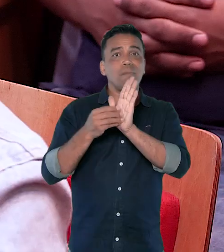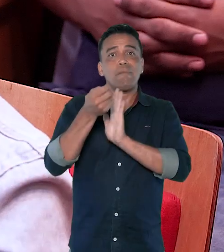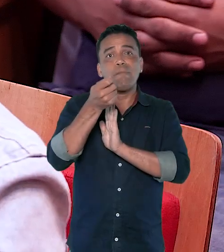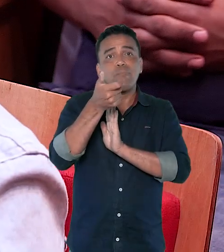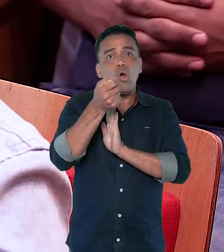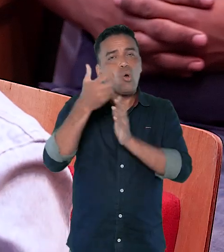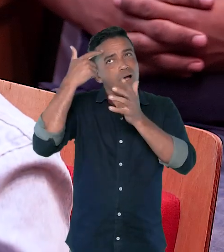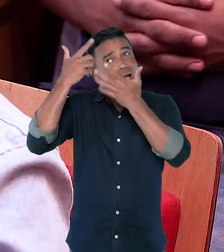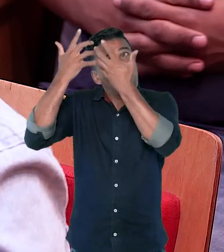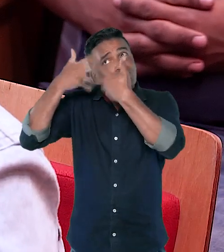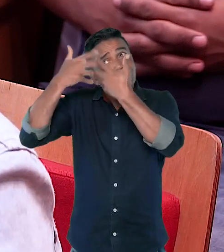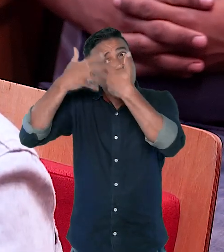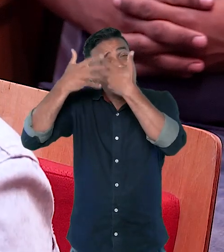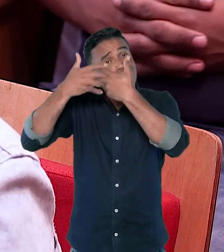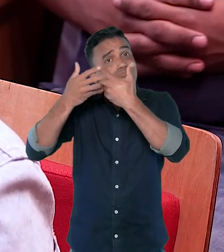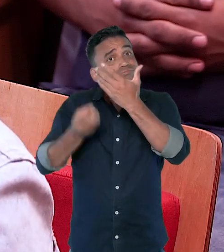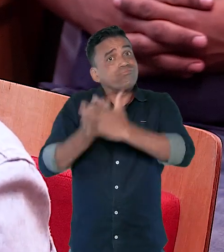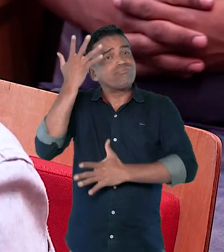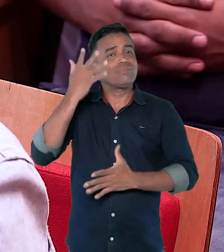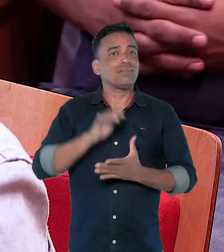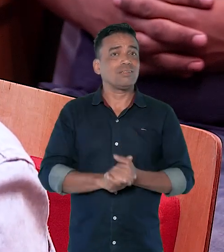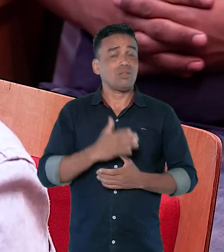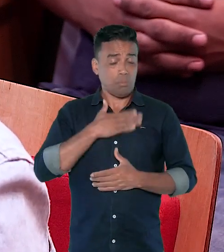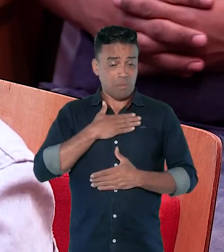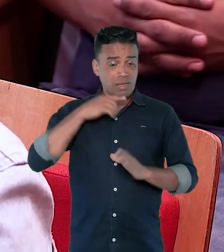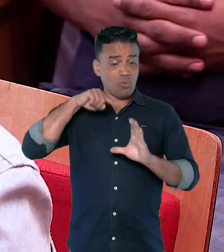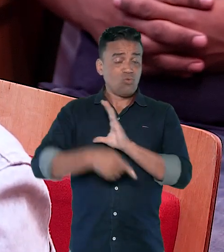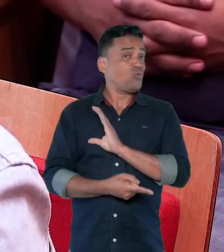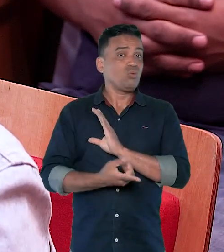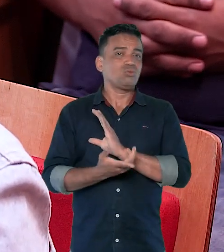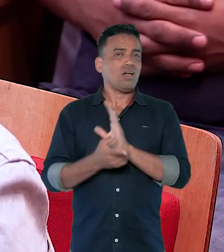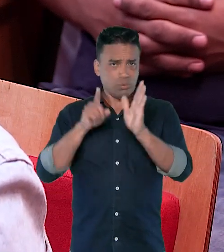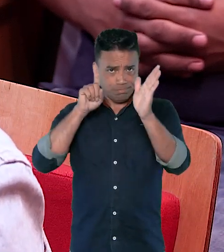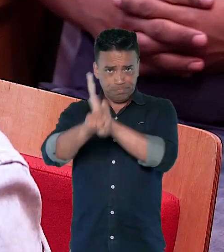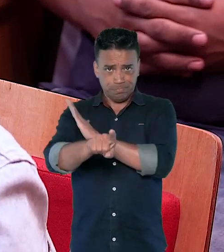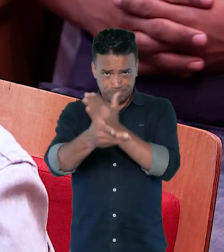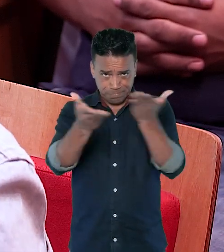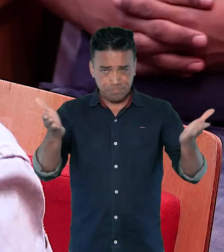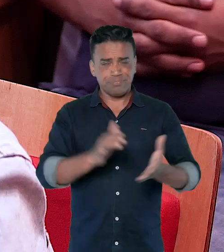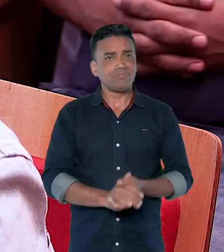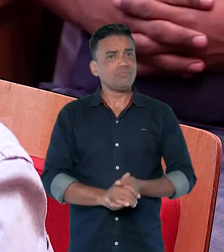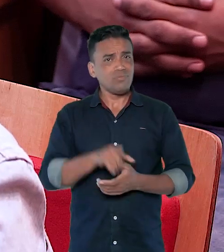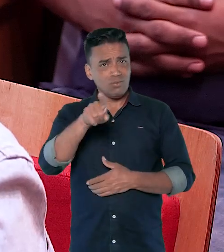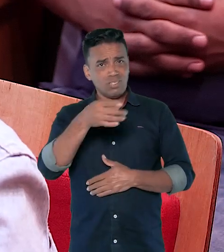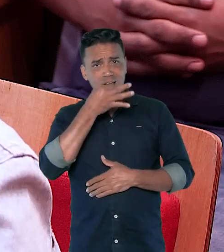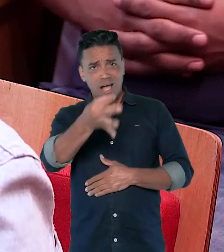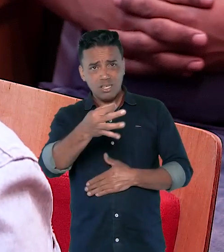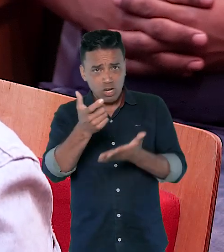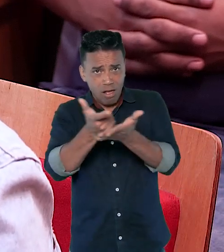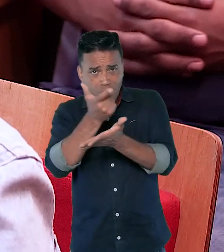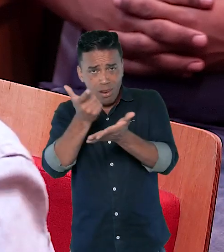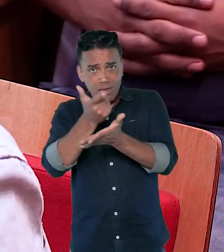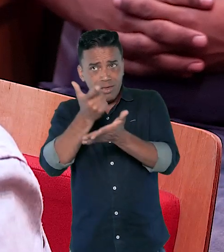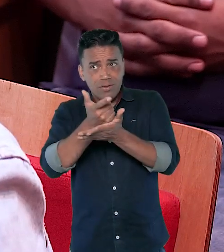e tem essa questão que, para mim, é muito profunda. Então, eu te pergunto, você acha que esse livro